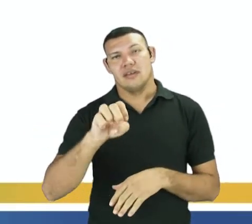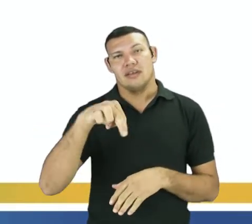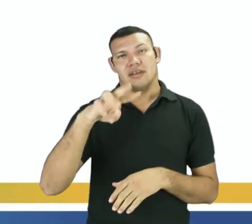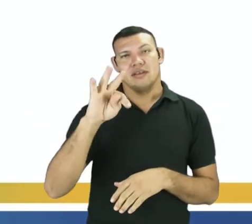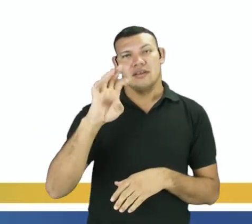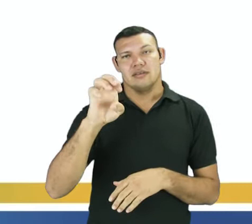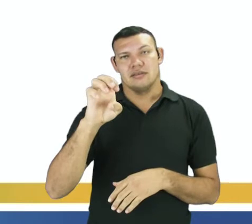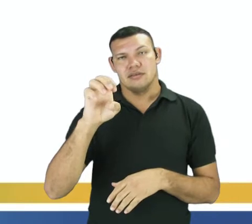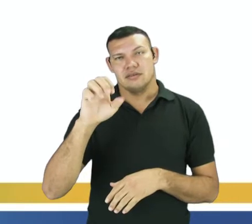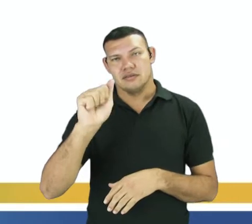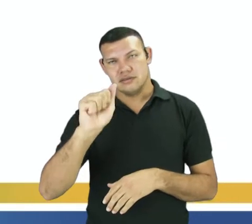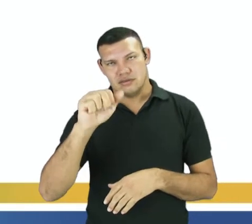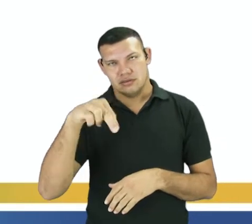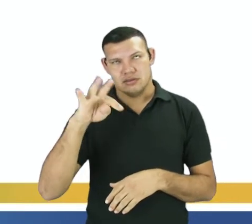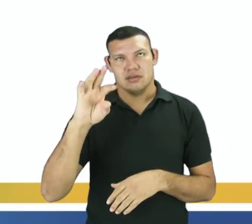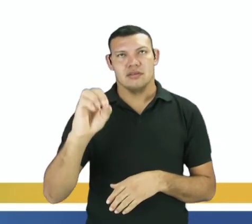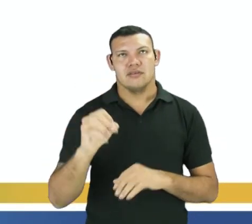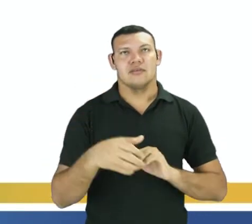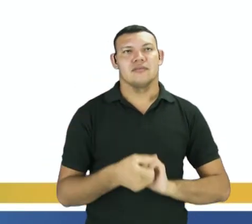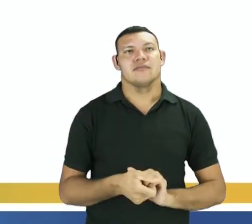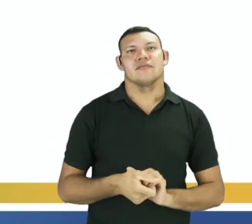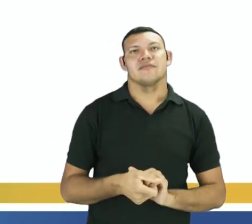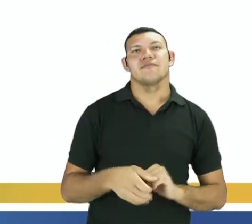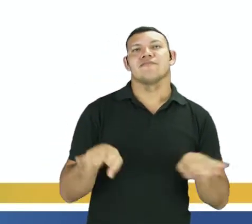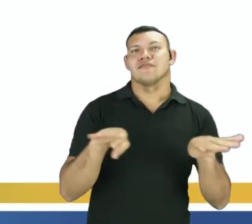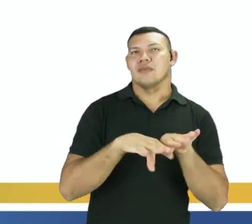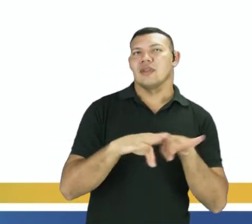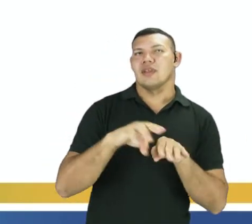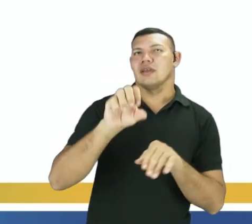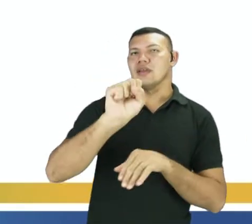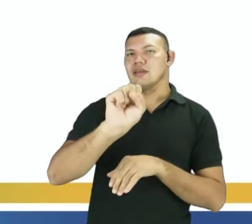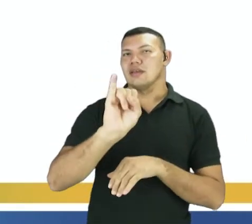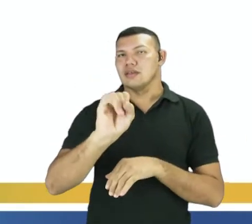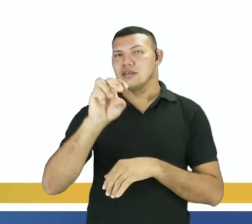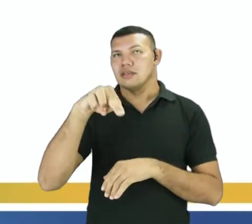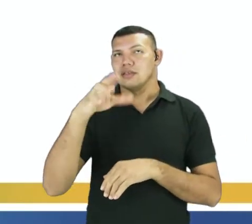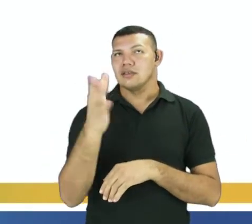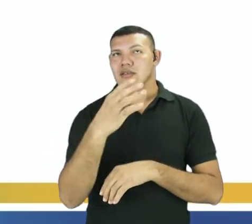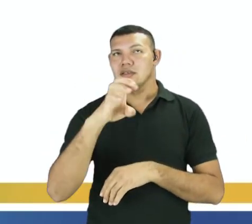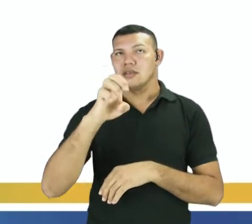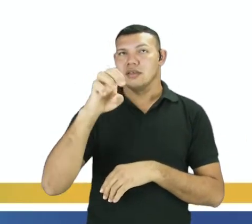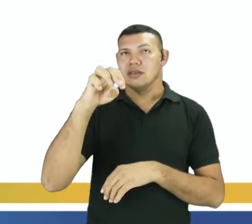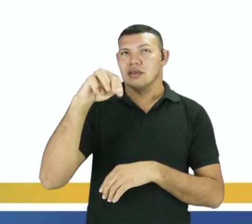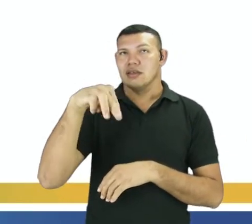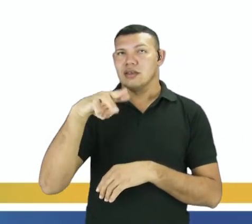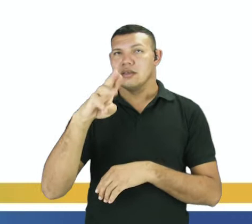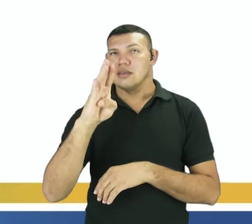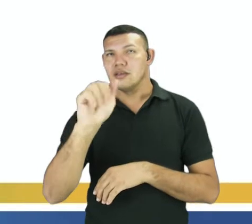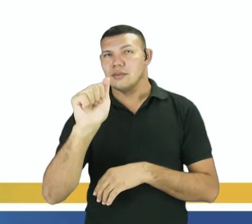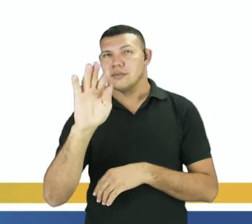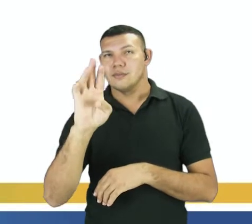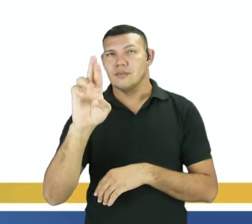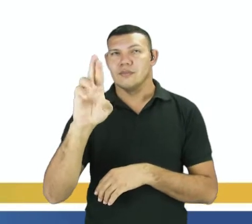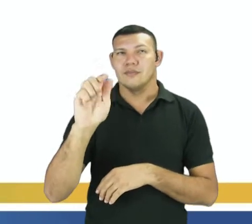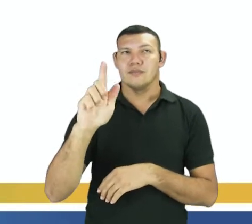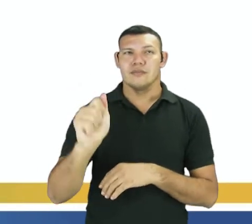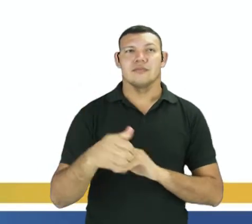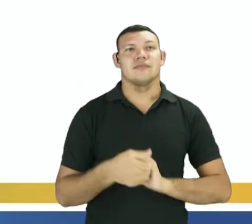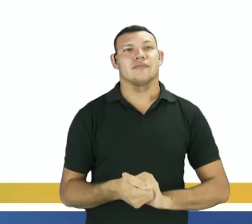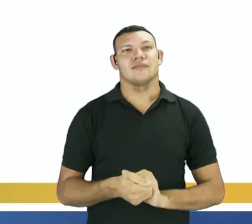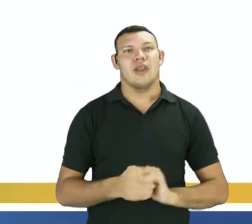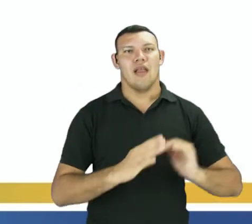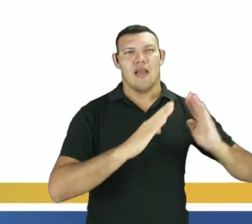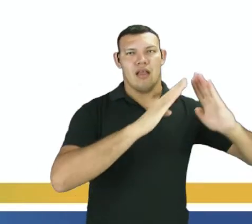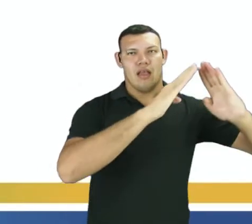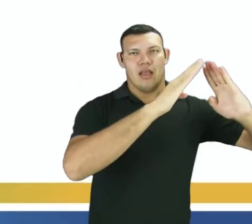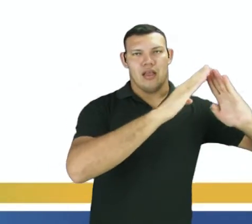Olha lá. Sin embargo, também é muito utilizado. Olha lá o exemplo. Esta casa es bonita, pero la Casa